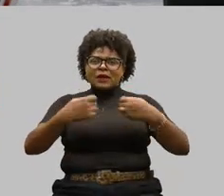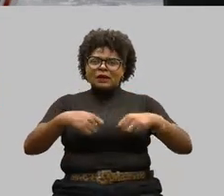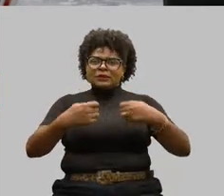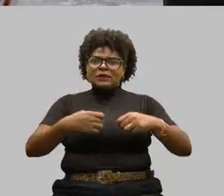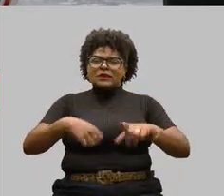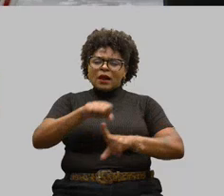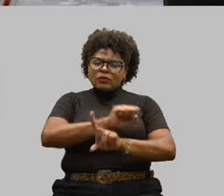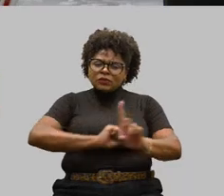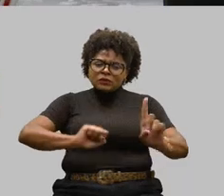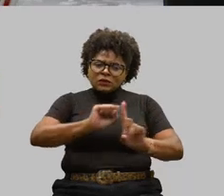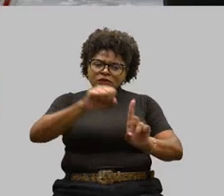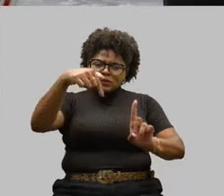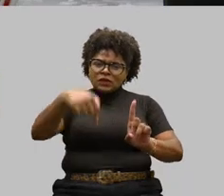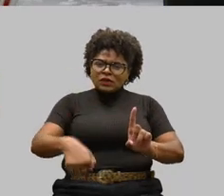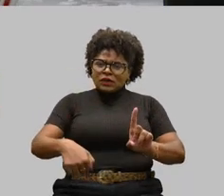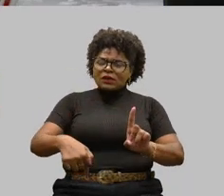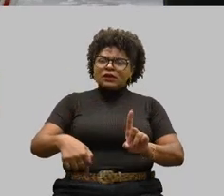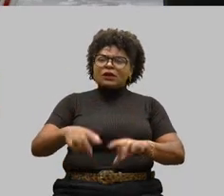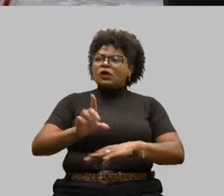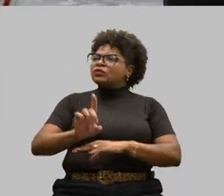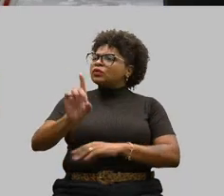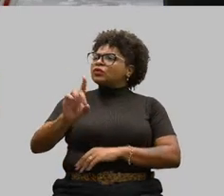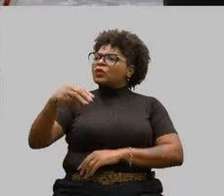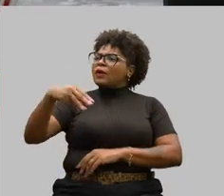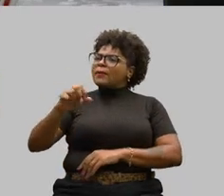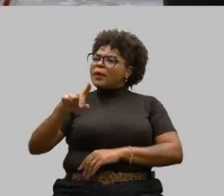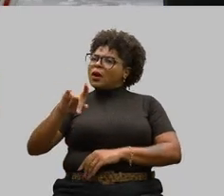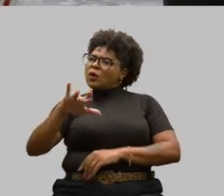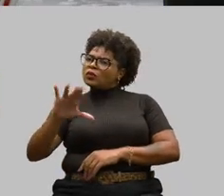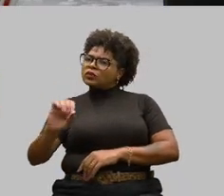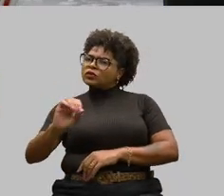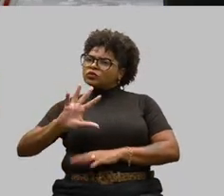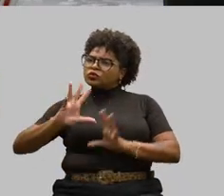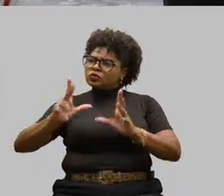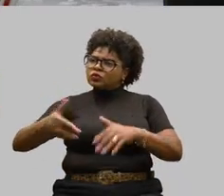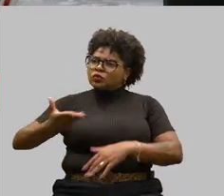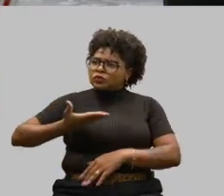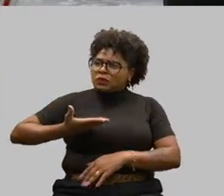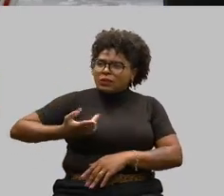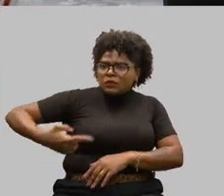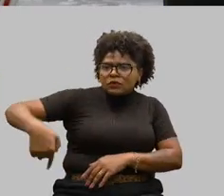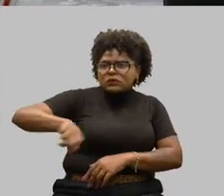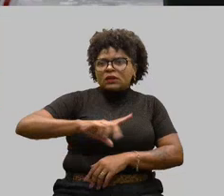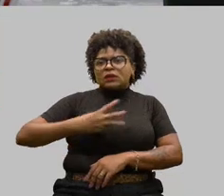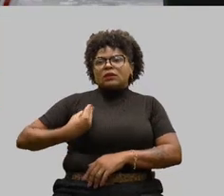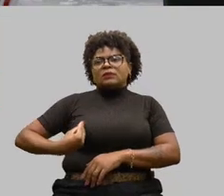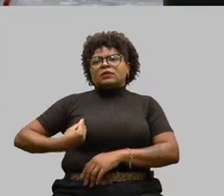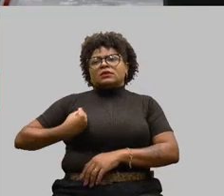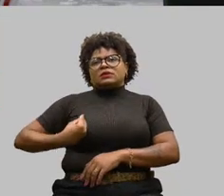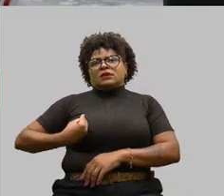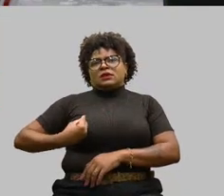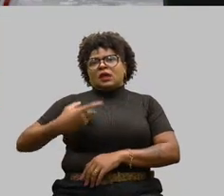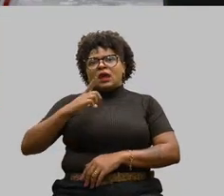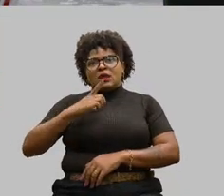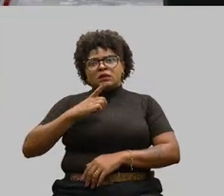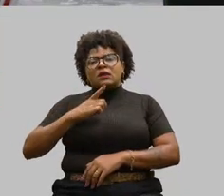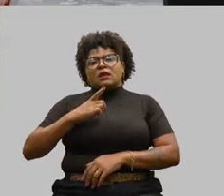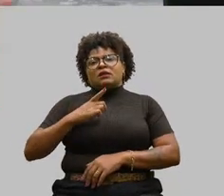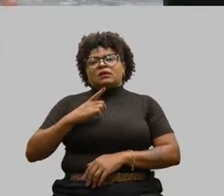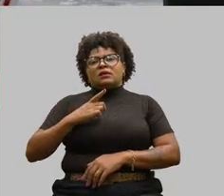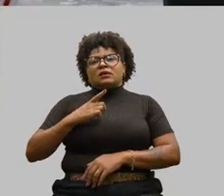sociedade Doutor Maurício amigas e amigos presentes é termos acima de tudo